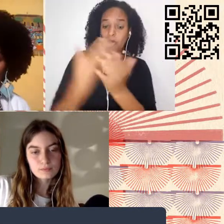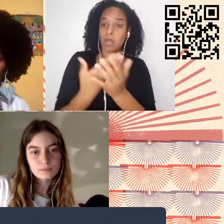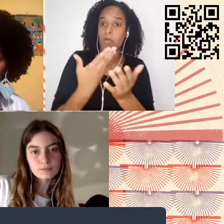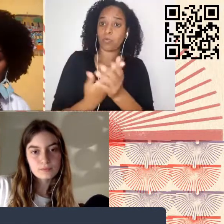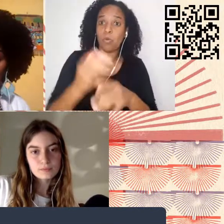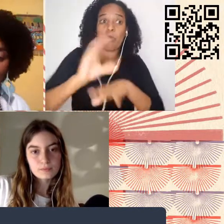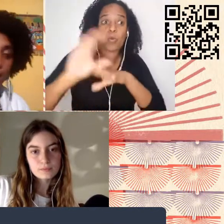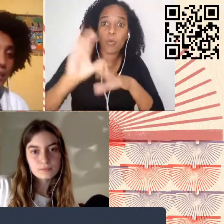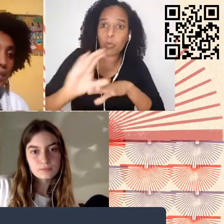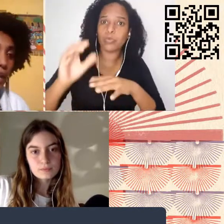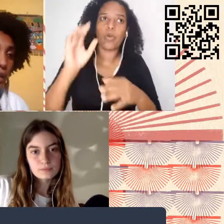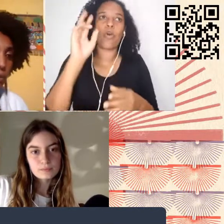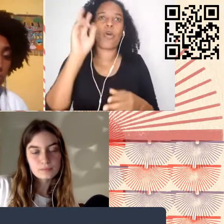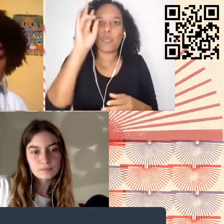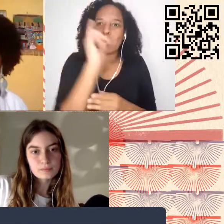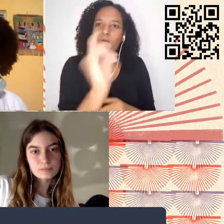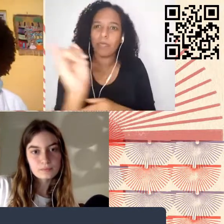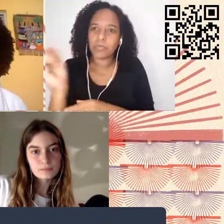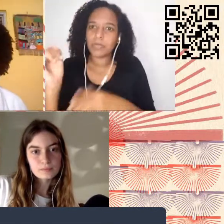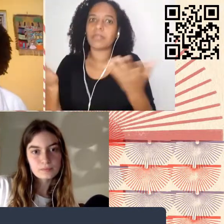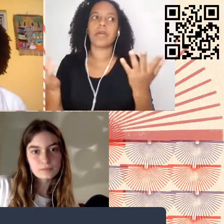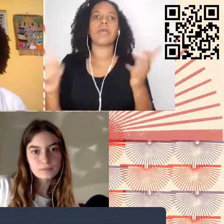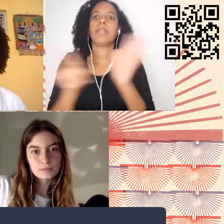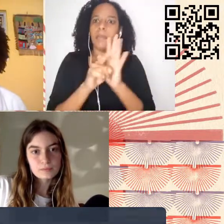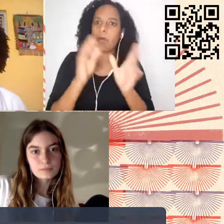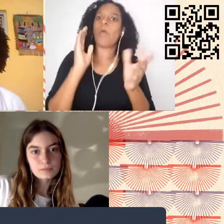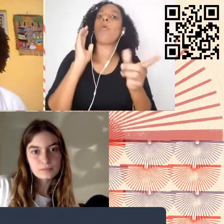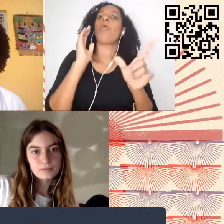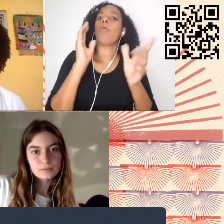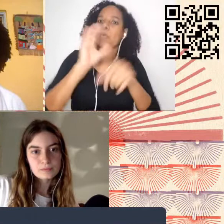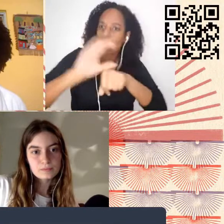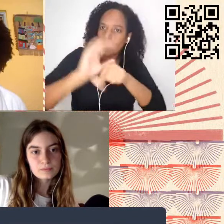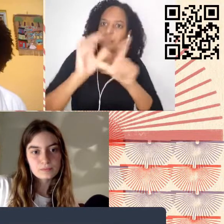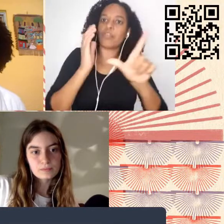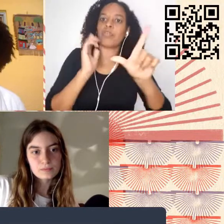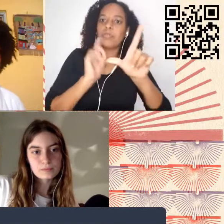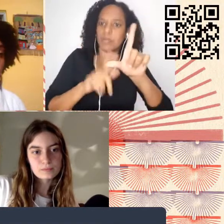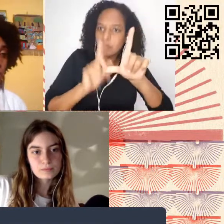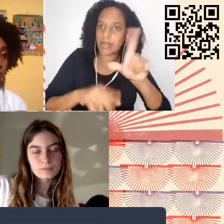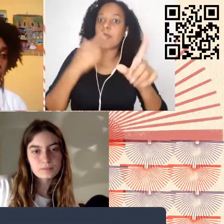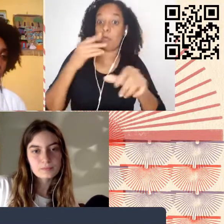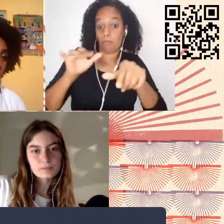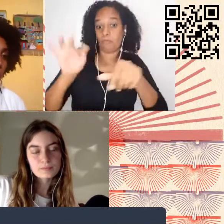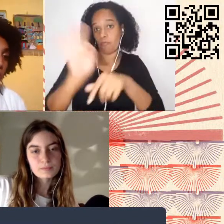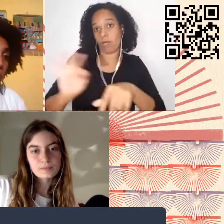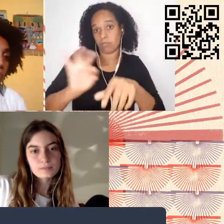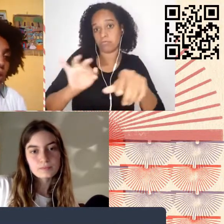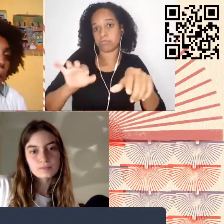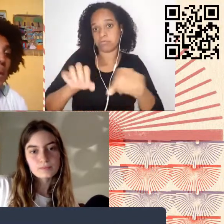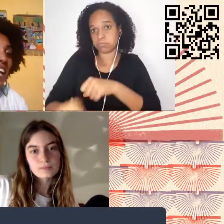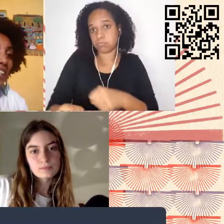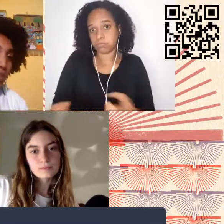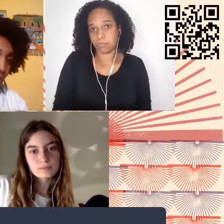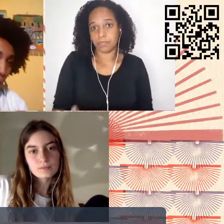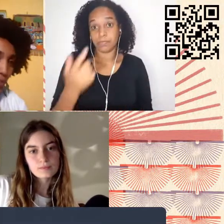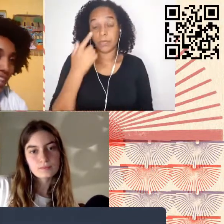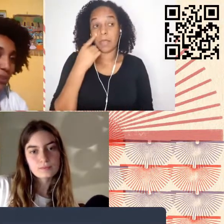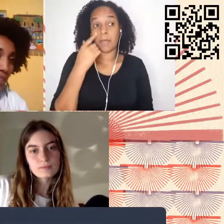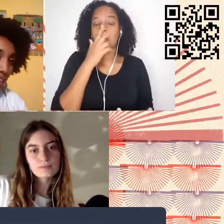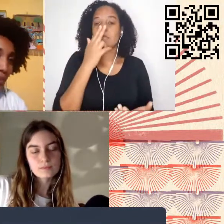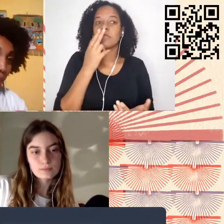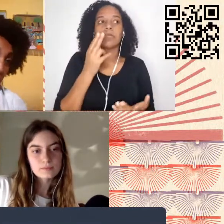de literatura e letras, né, que eu cursei ali na graduação, eu fui nomeando,